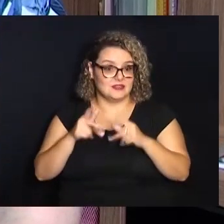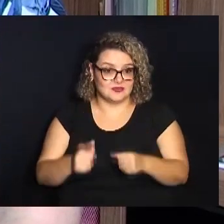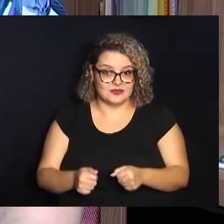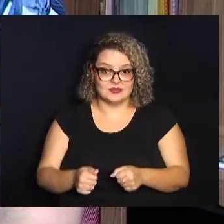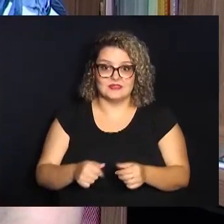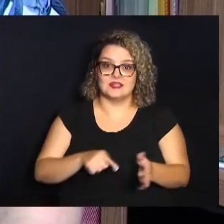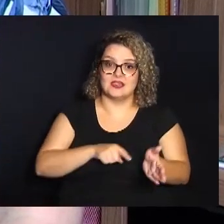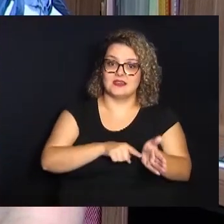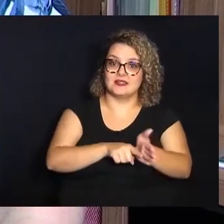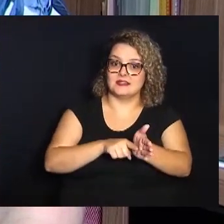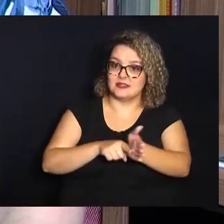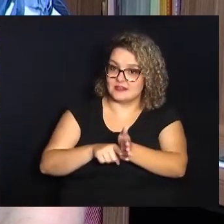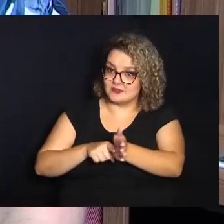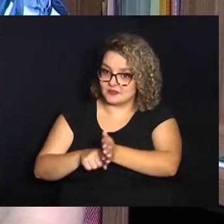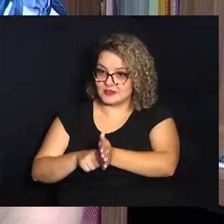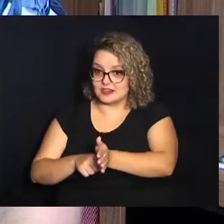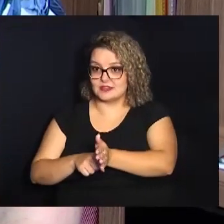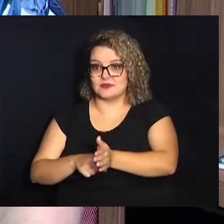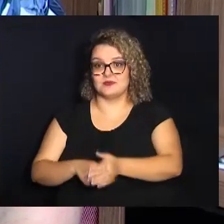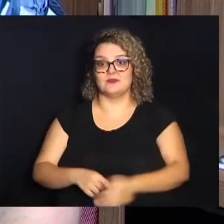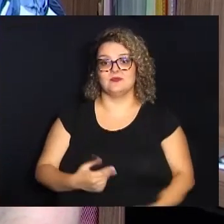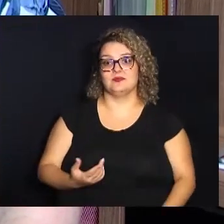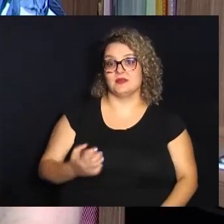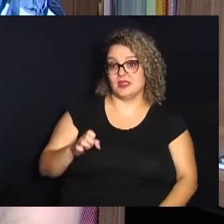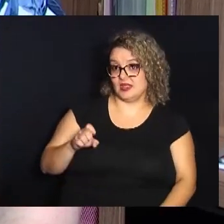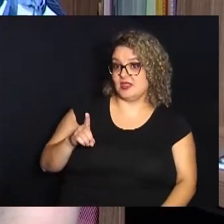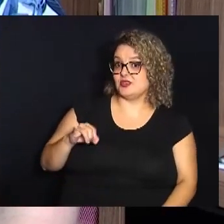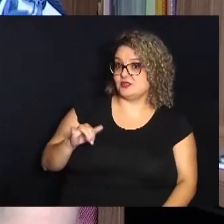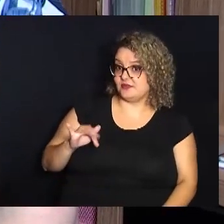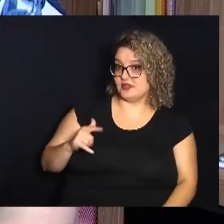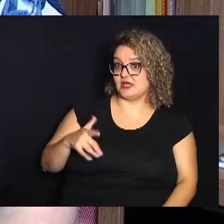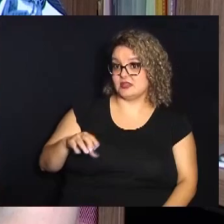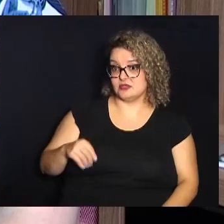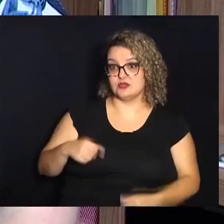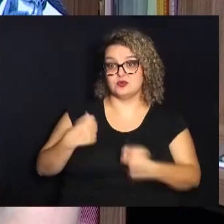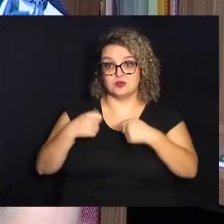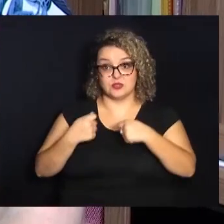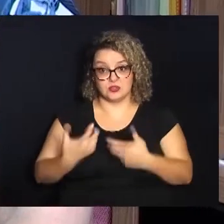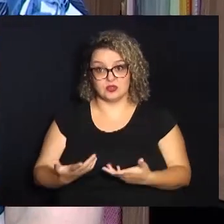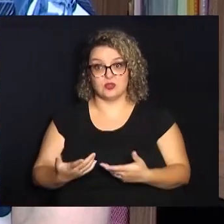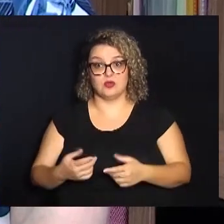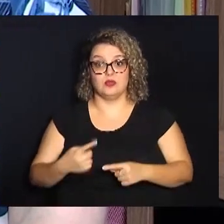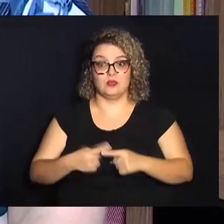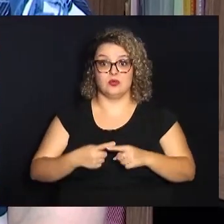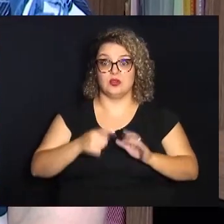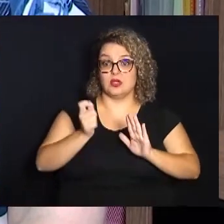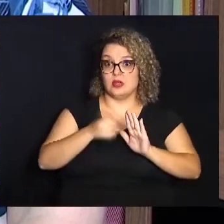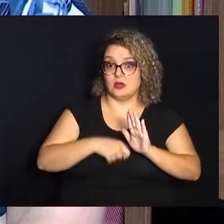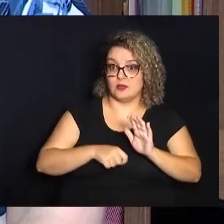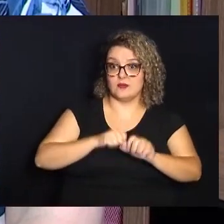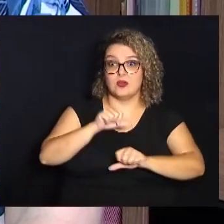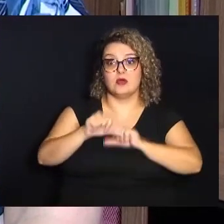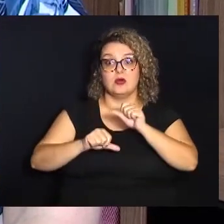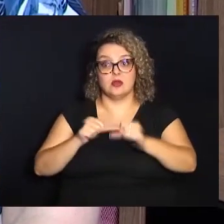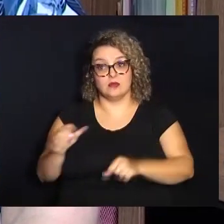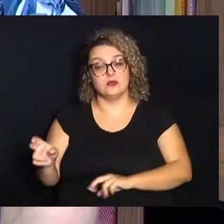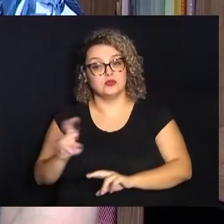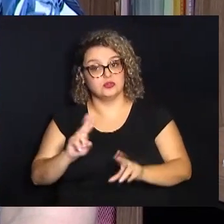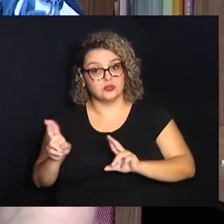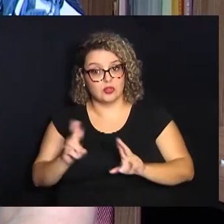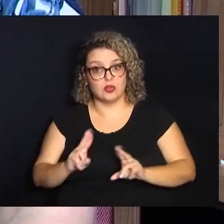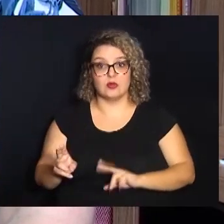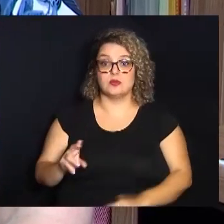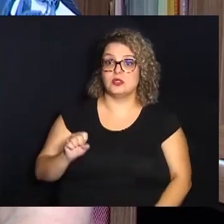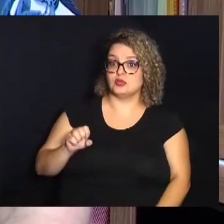os registros foram muito alterados, os nomes, sobrenomes, algumas informações que não eram conhecidas, né, pelas